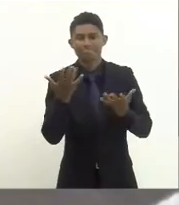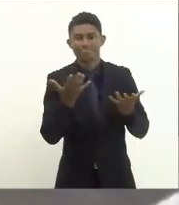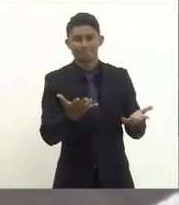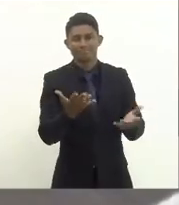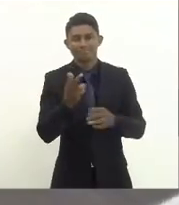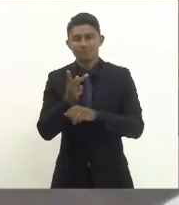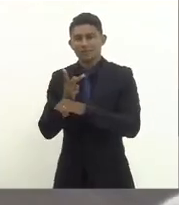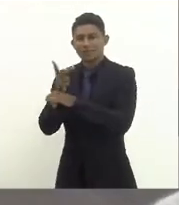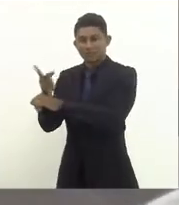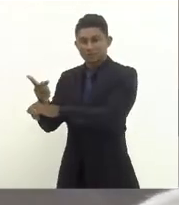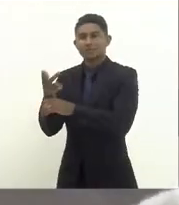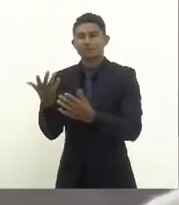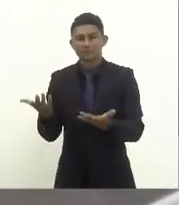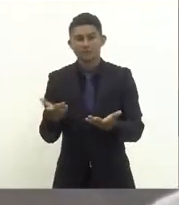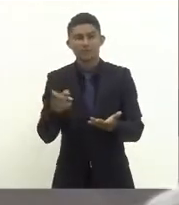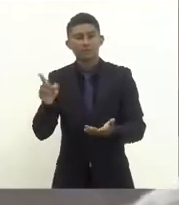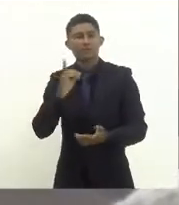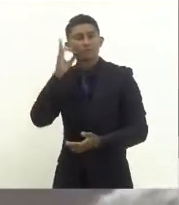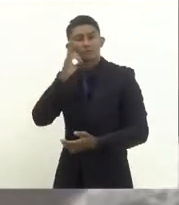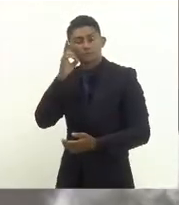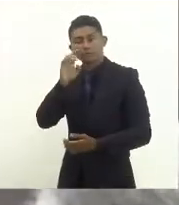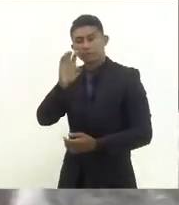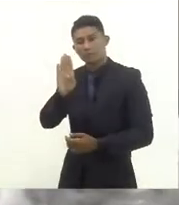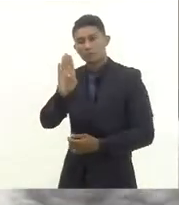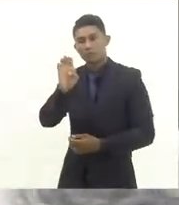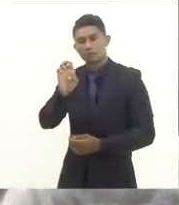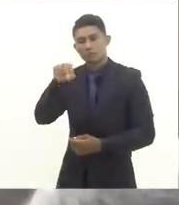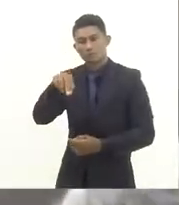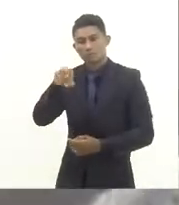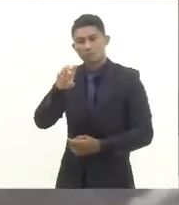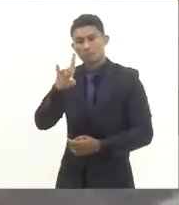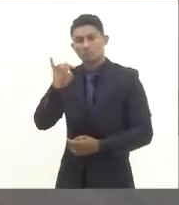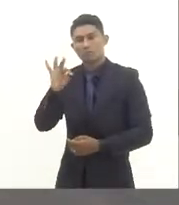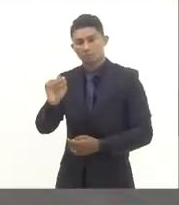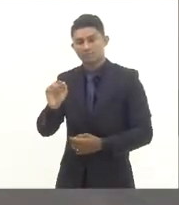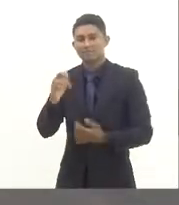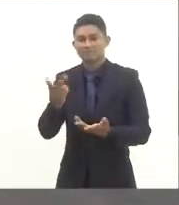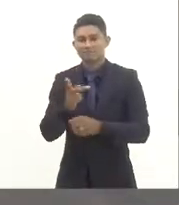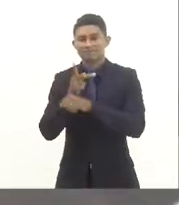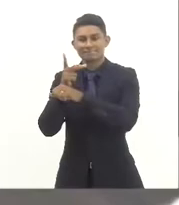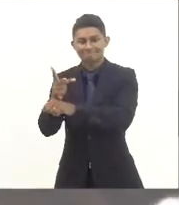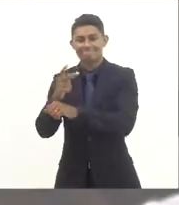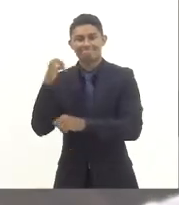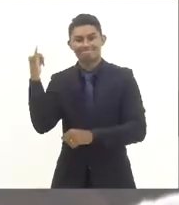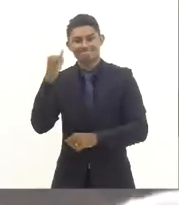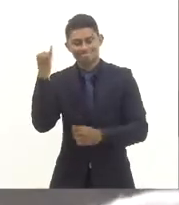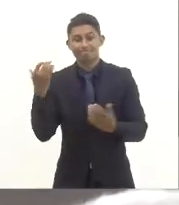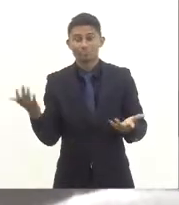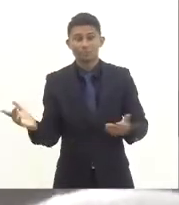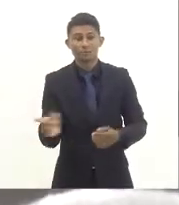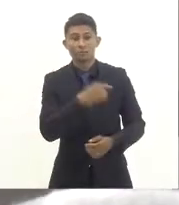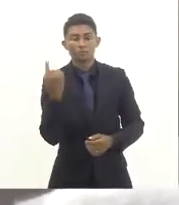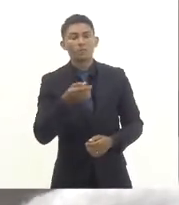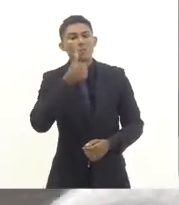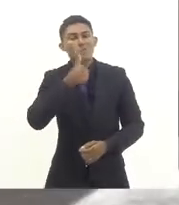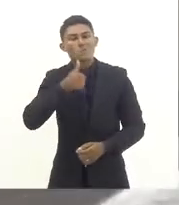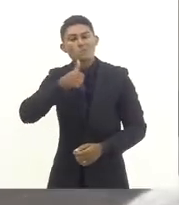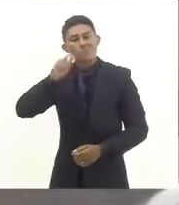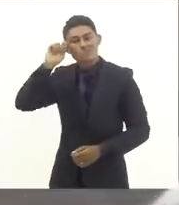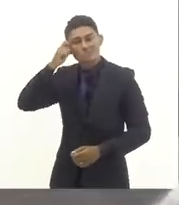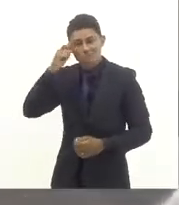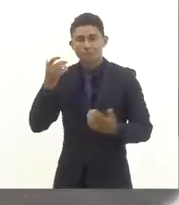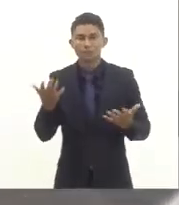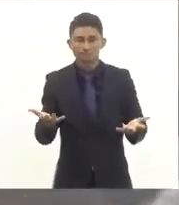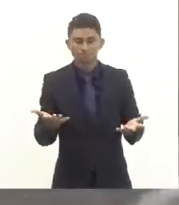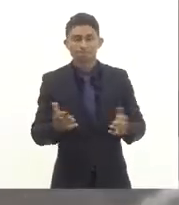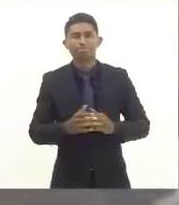a deputada Benedita da Silva e nós especificamente né Nós especialmente mulheres negras